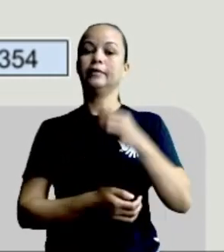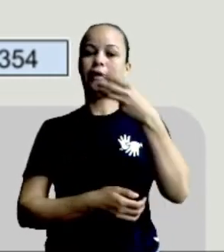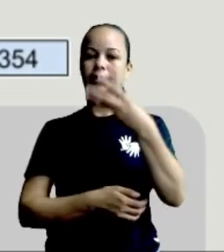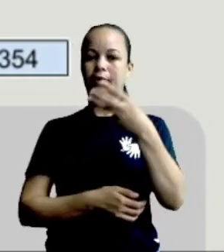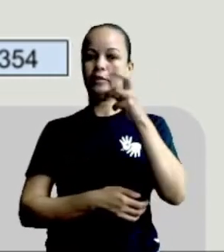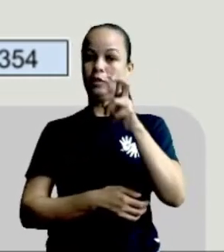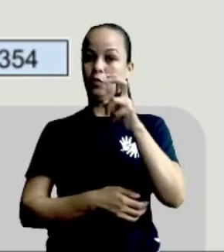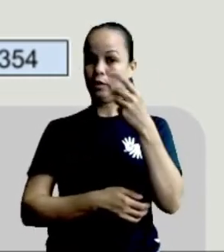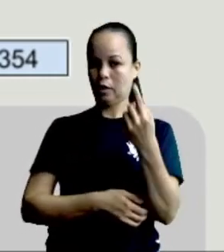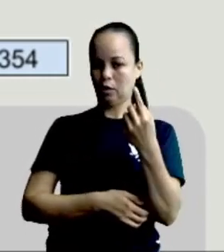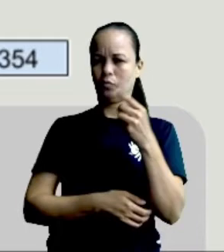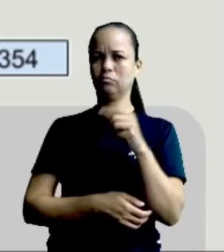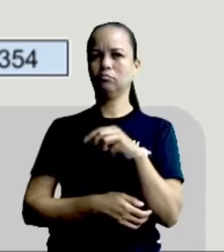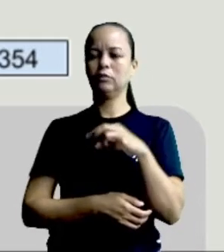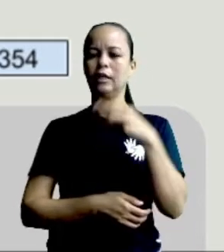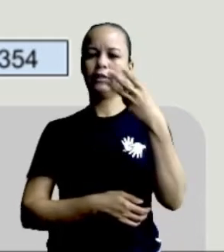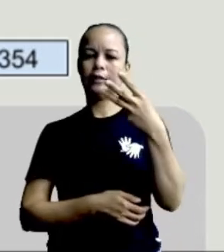351,